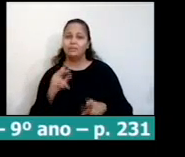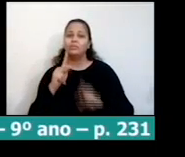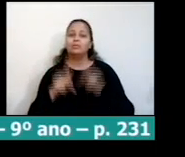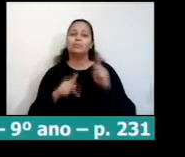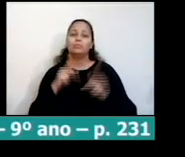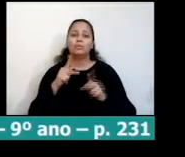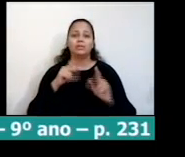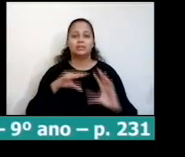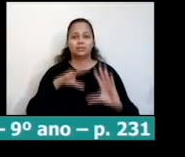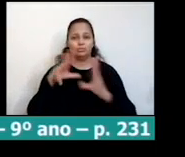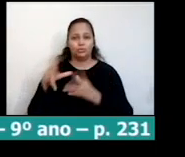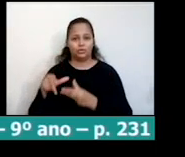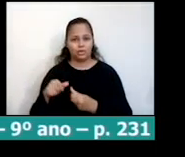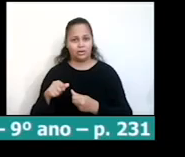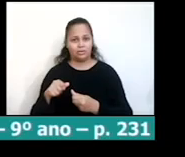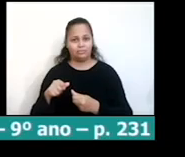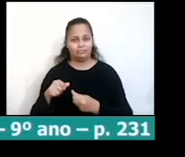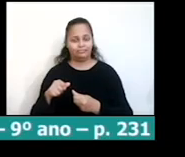população mundial.